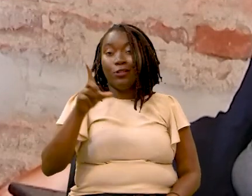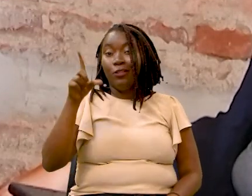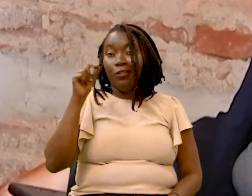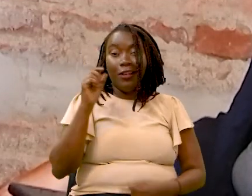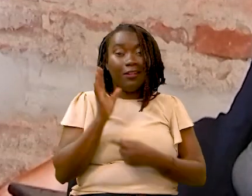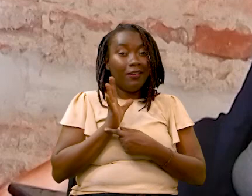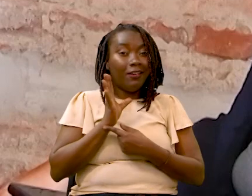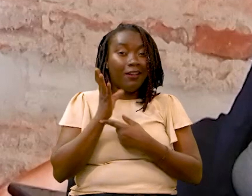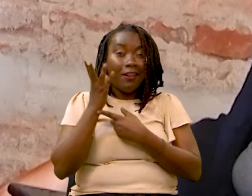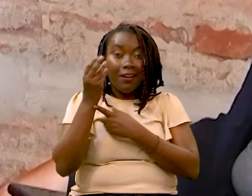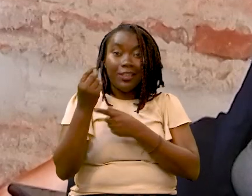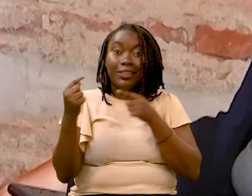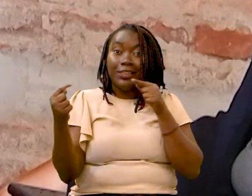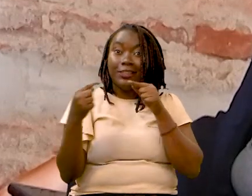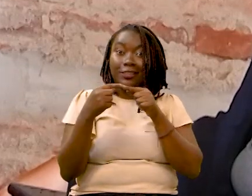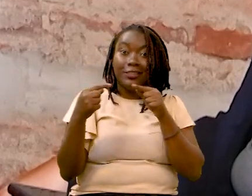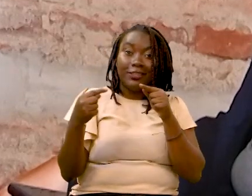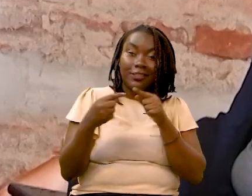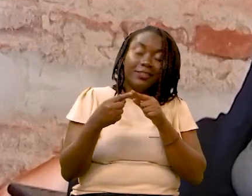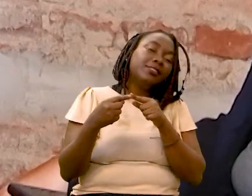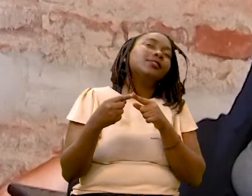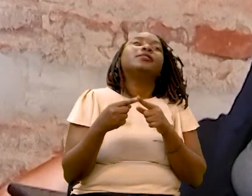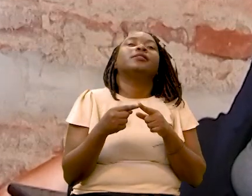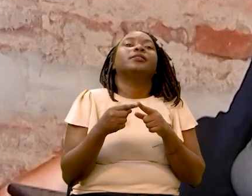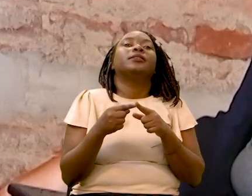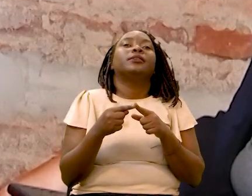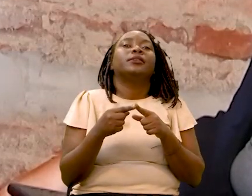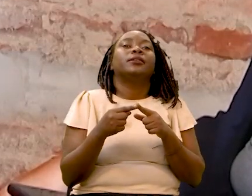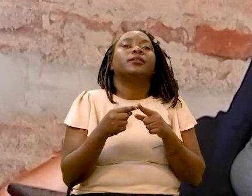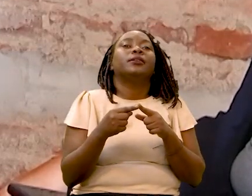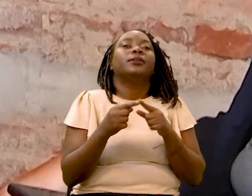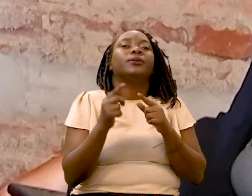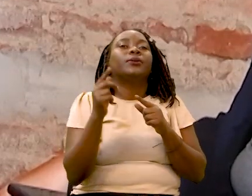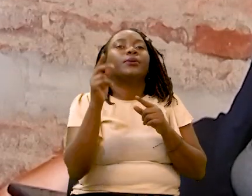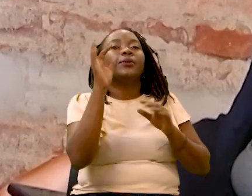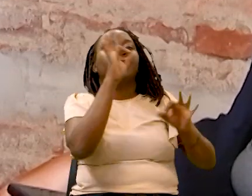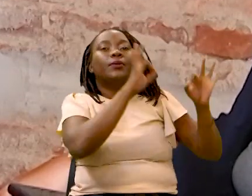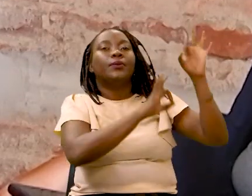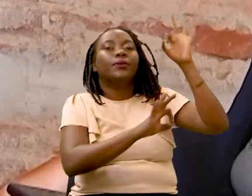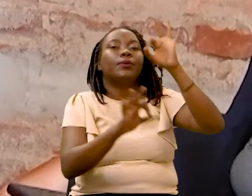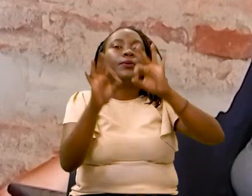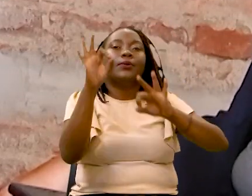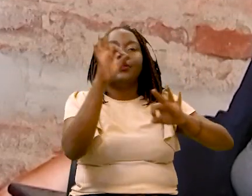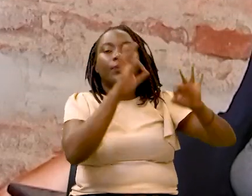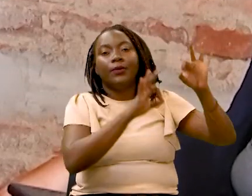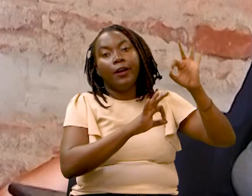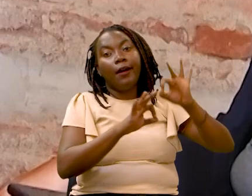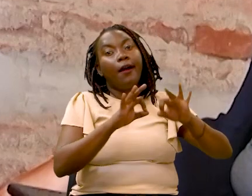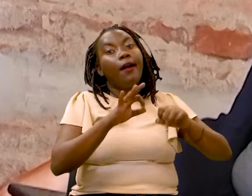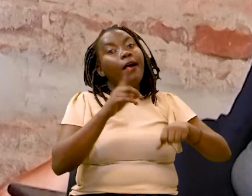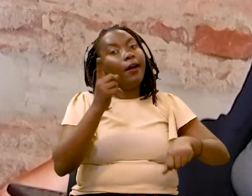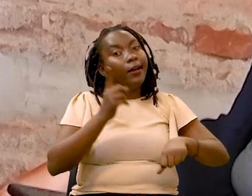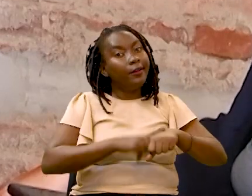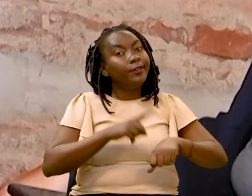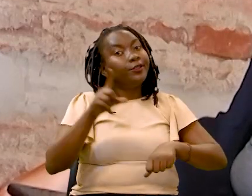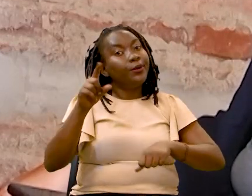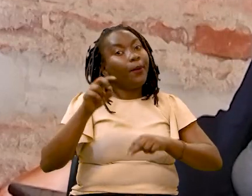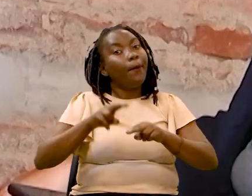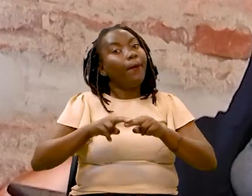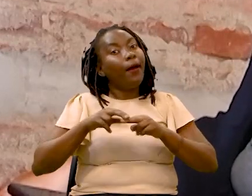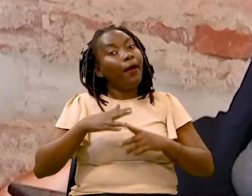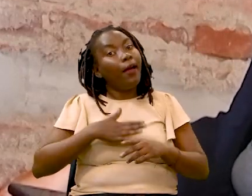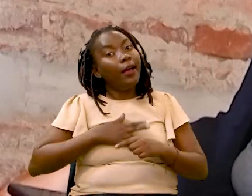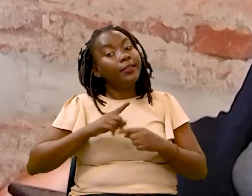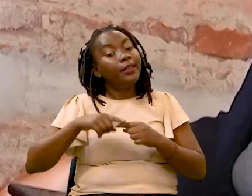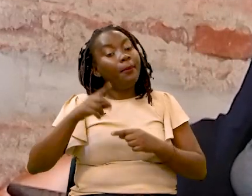gente não gosta de escolher uma arte que combine com a decoração do ambiente. Normalmente você olha uma arte, você tem que escolher